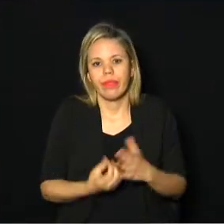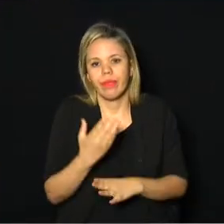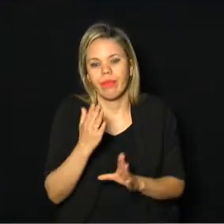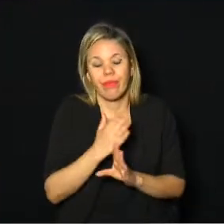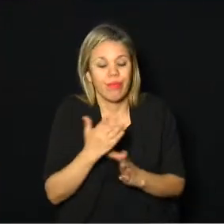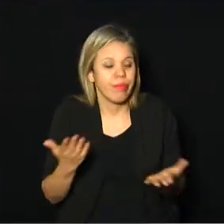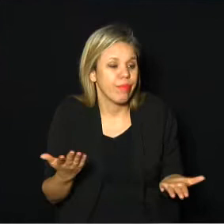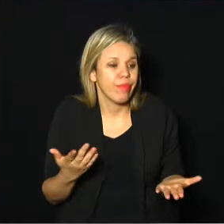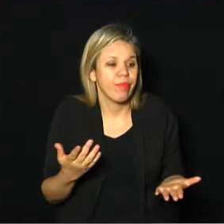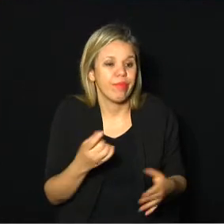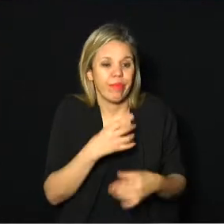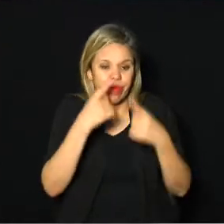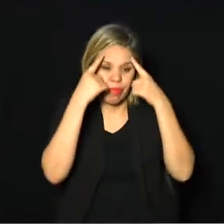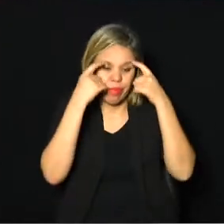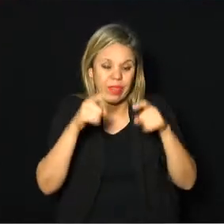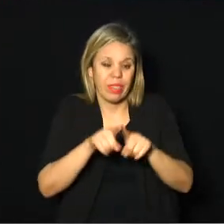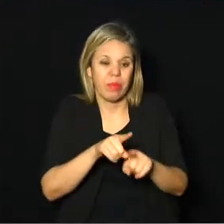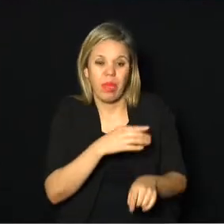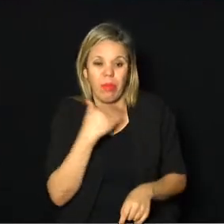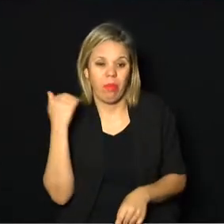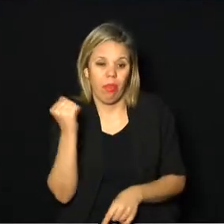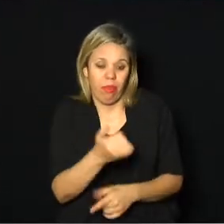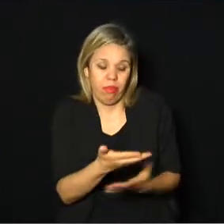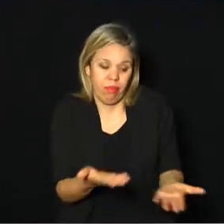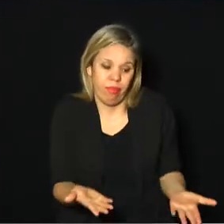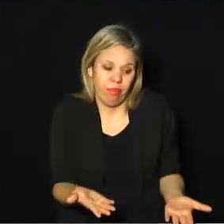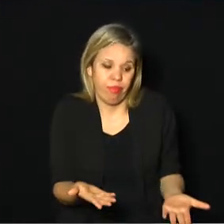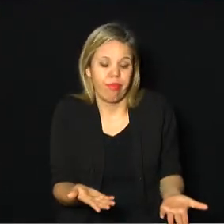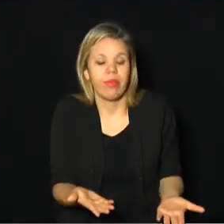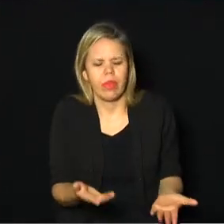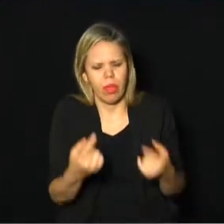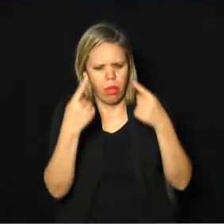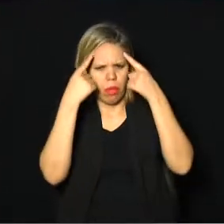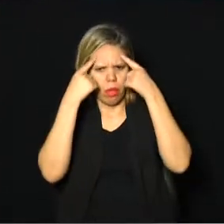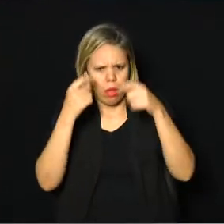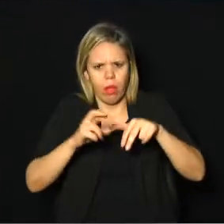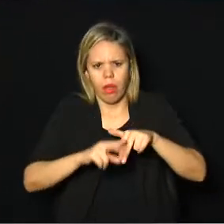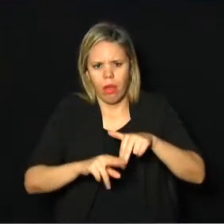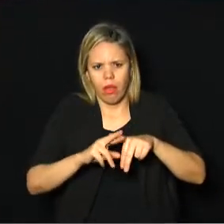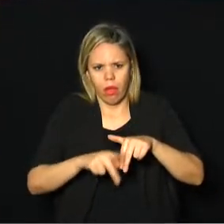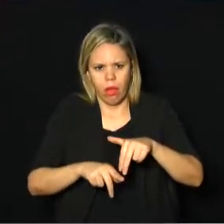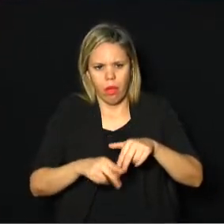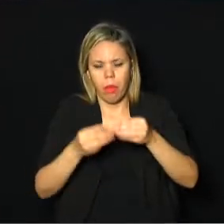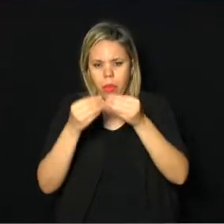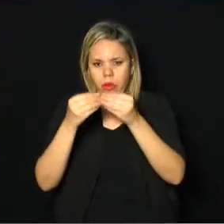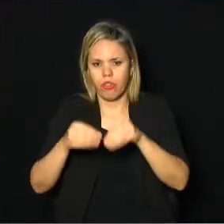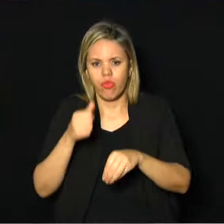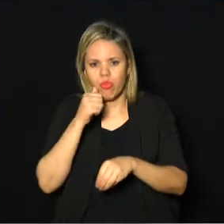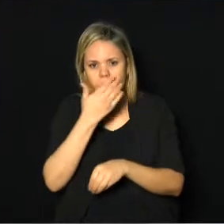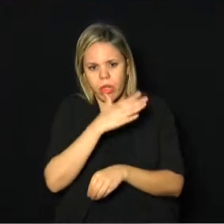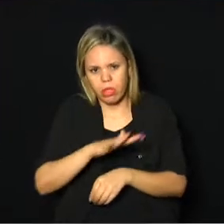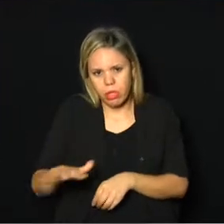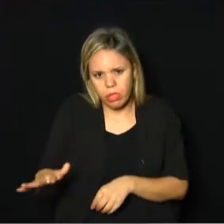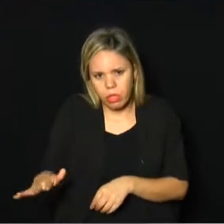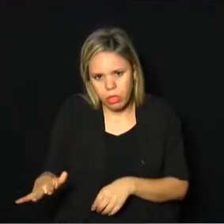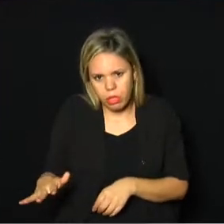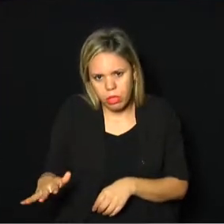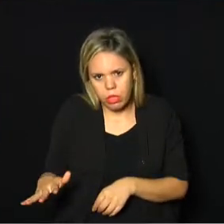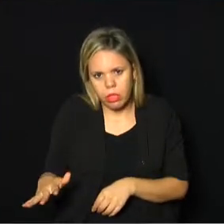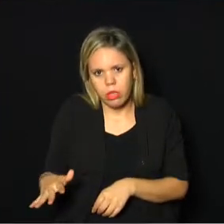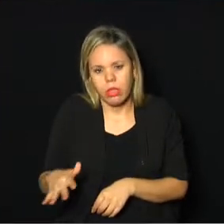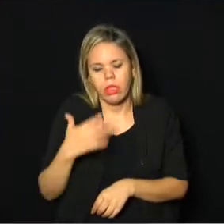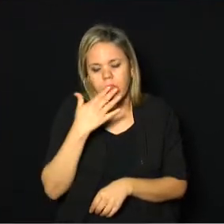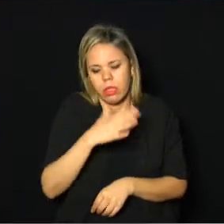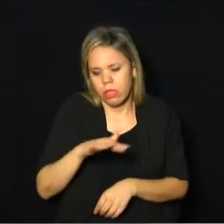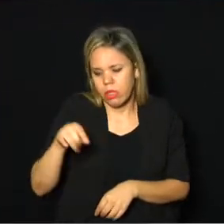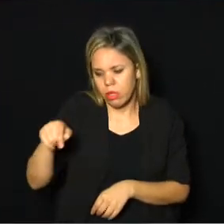e mesmo ao assassinato. Também lembrando que a violência de gênero, ela atinge mulheres e crianças, seja uma criança que